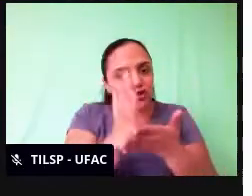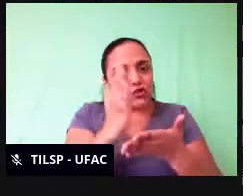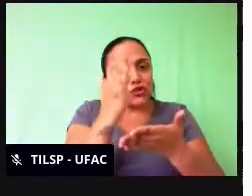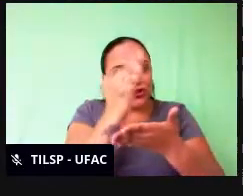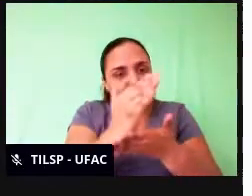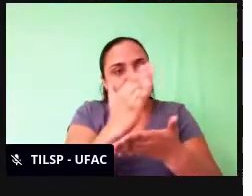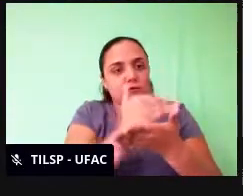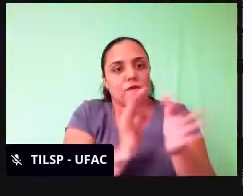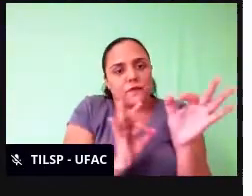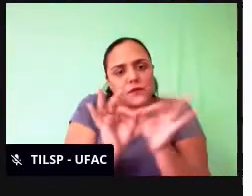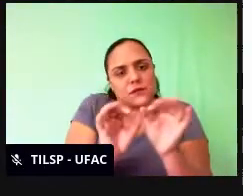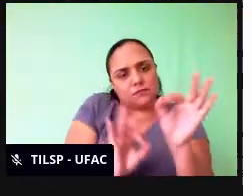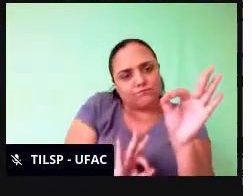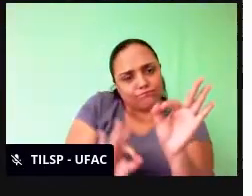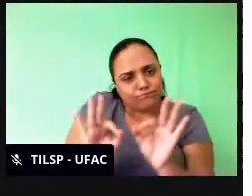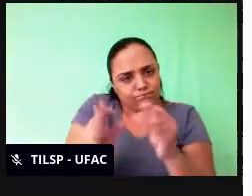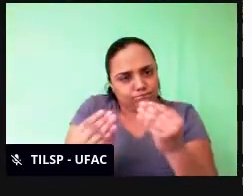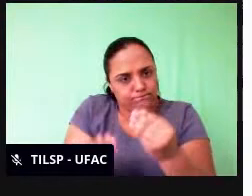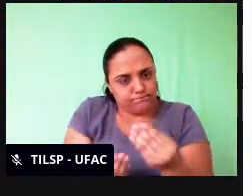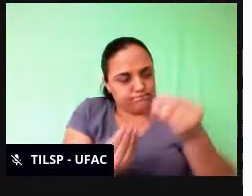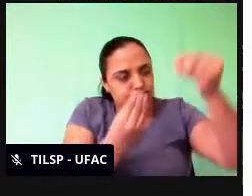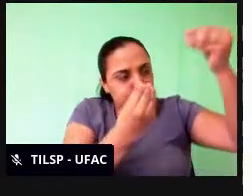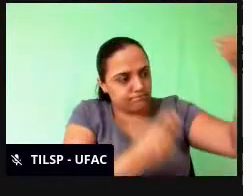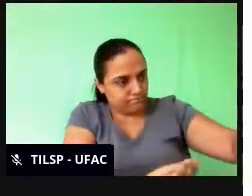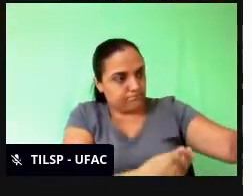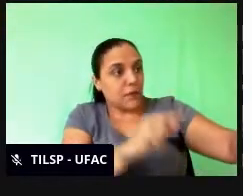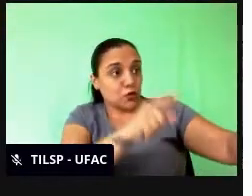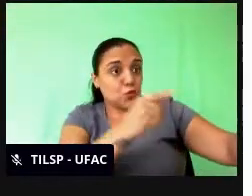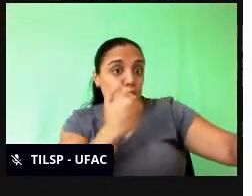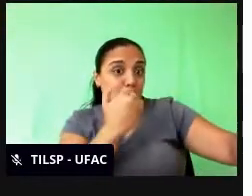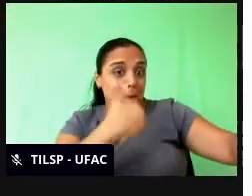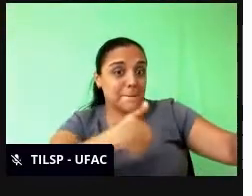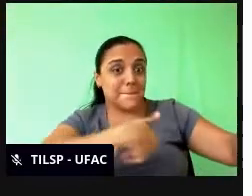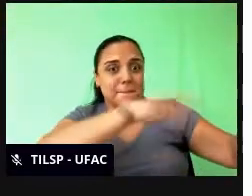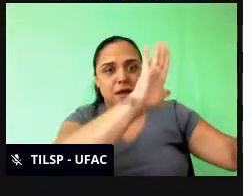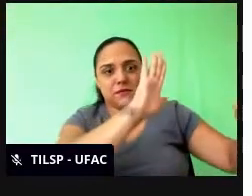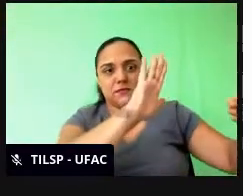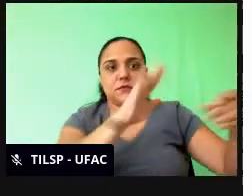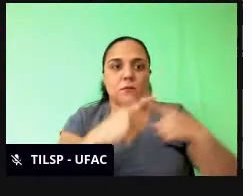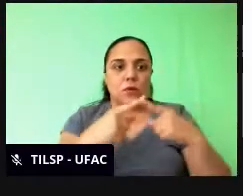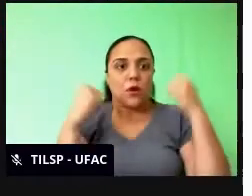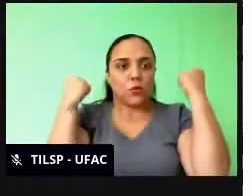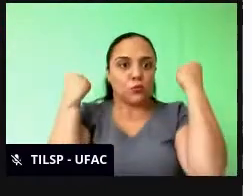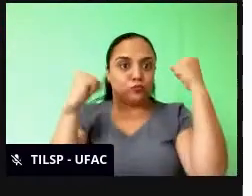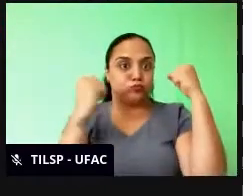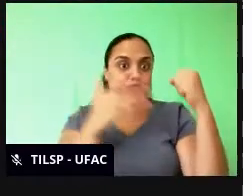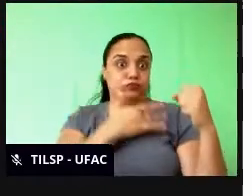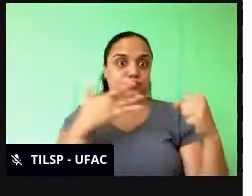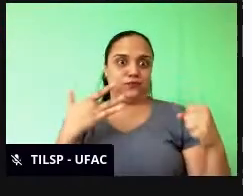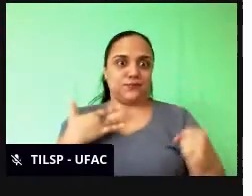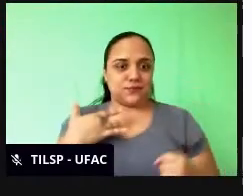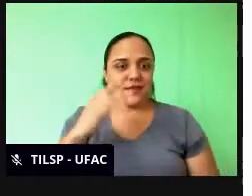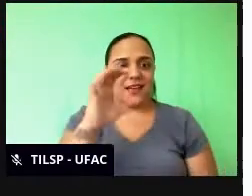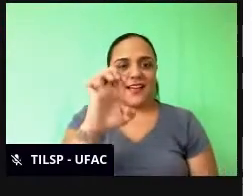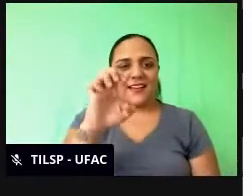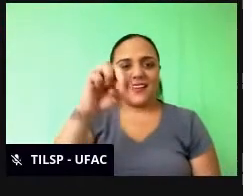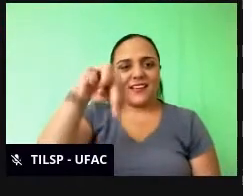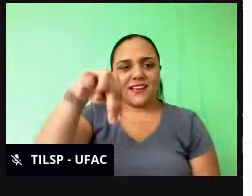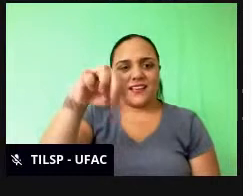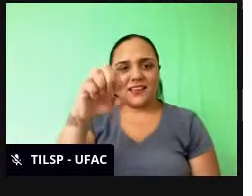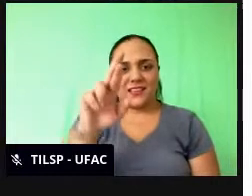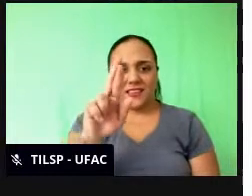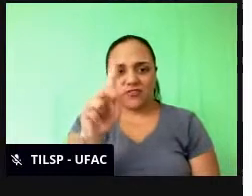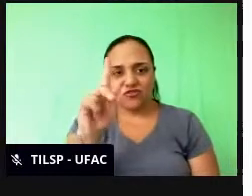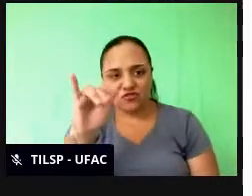no plano, a gente aumenta a quantidade de alimentos que tem uma alta densidade energética e sempre realiza um maior